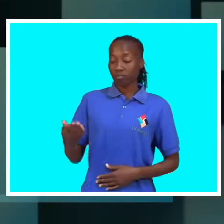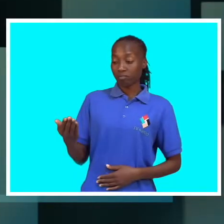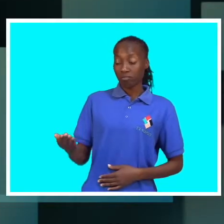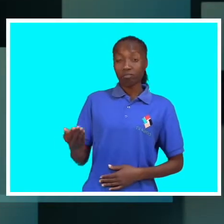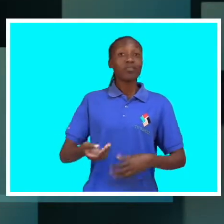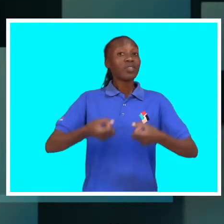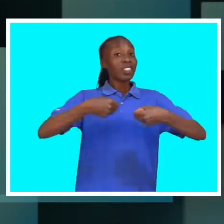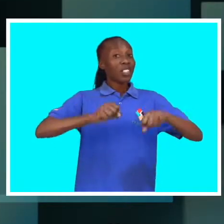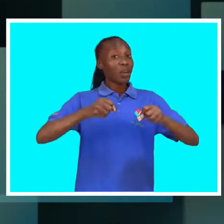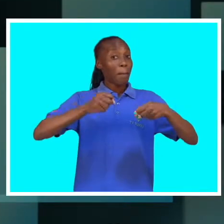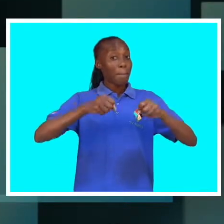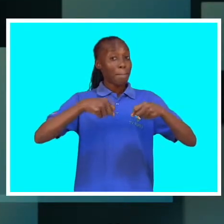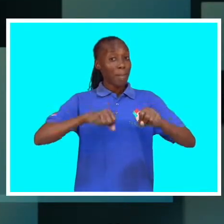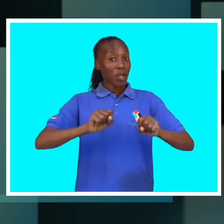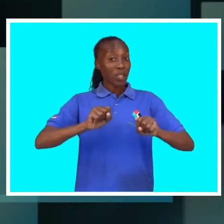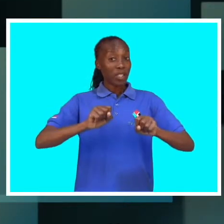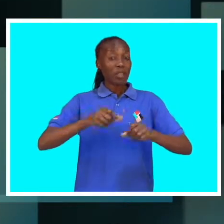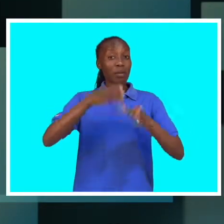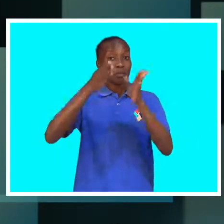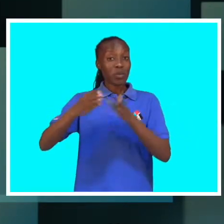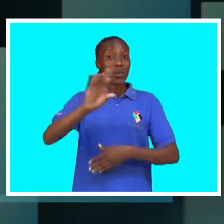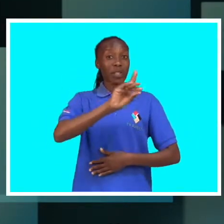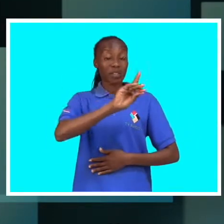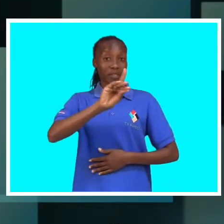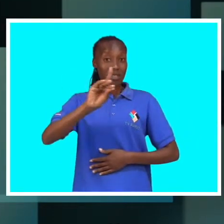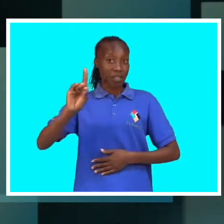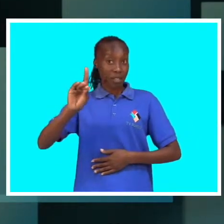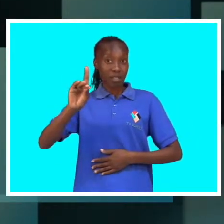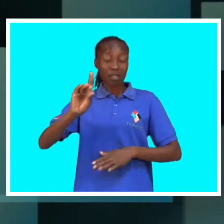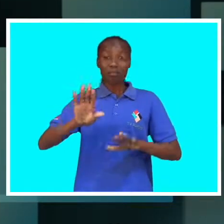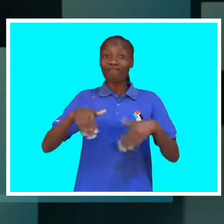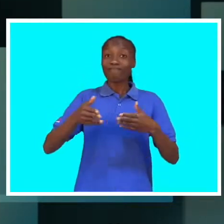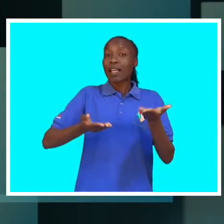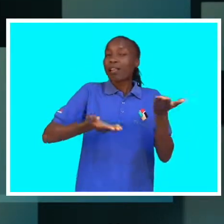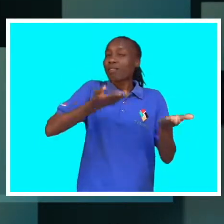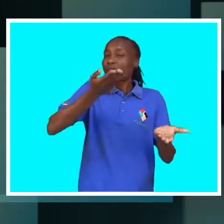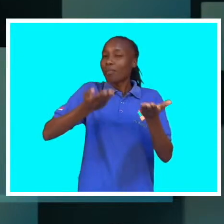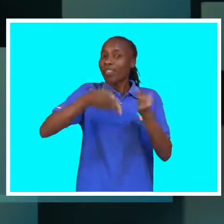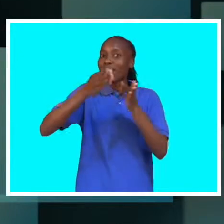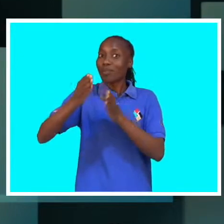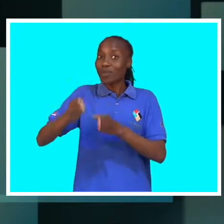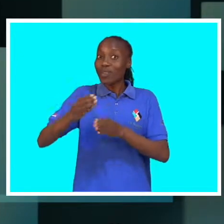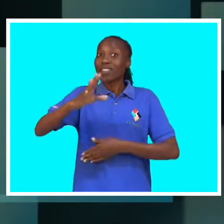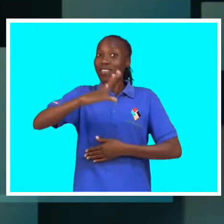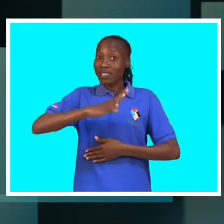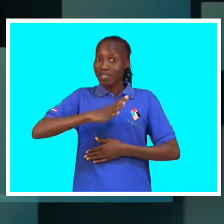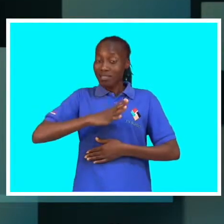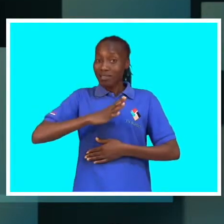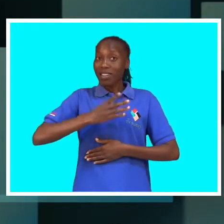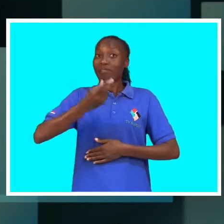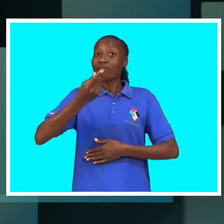Uma mota para um deficiência depende da pessoa de condições.